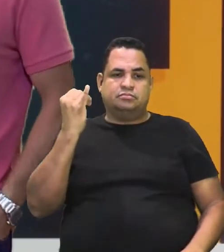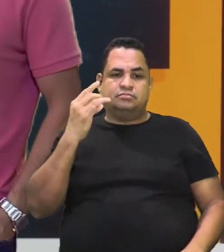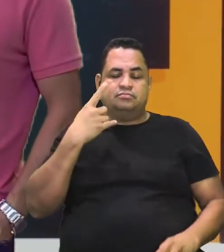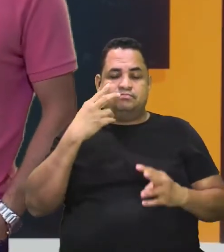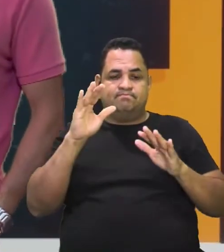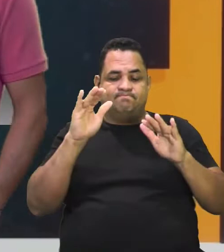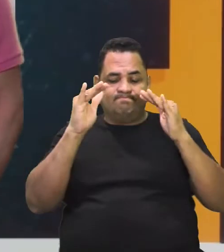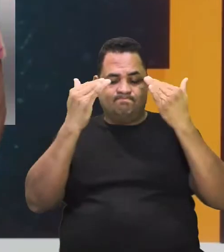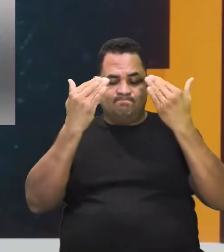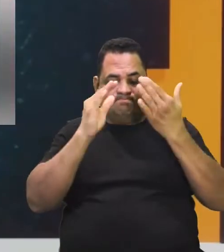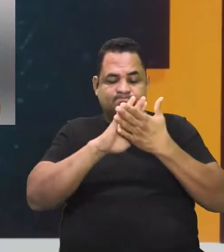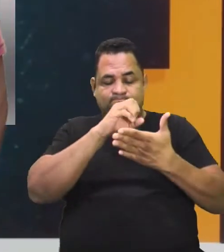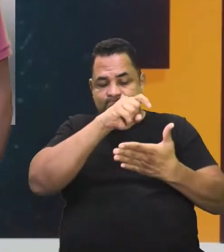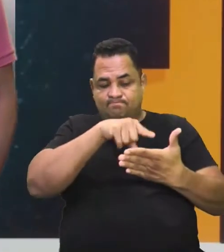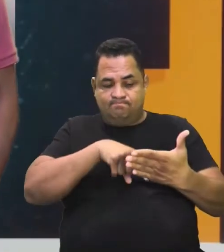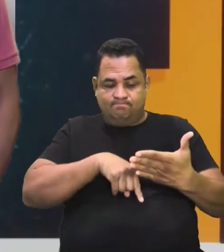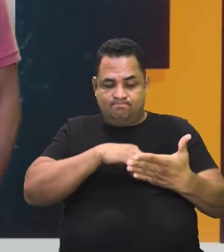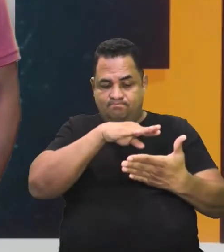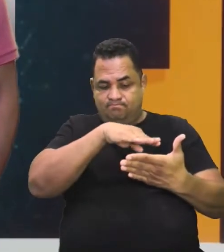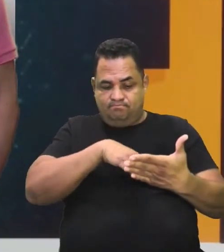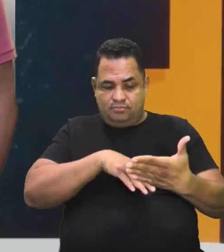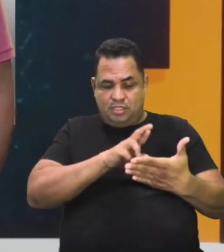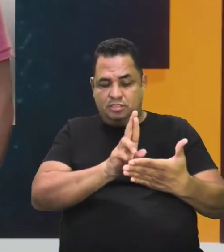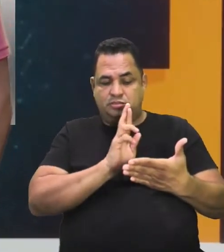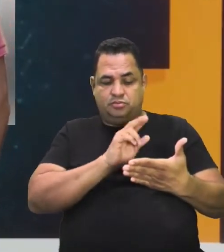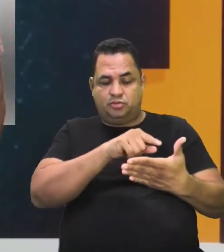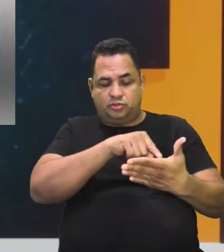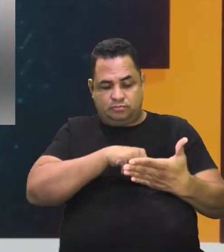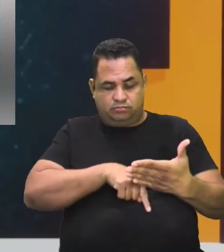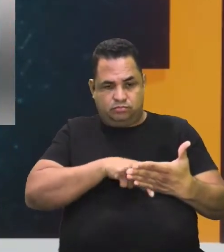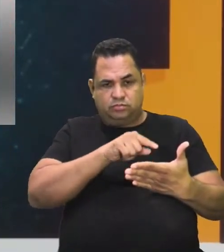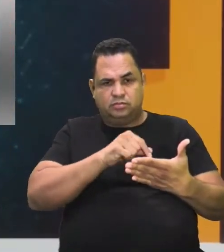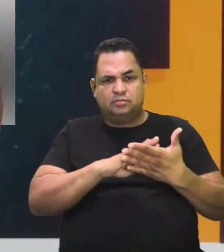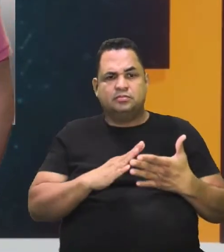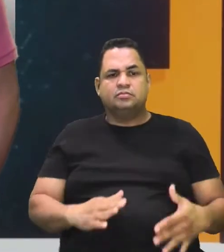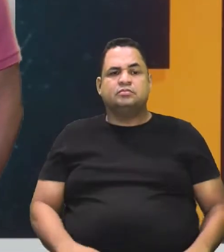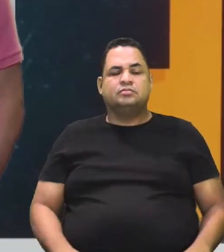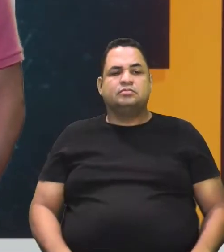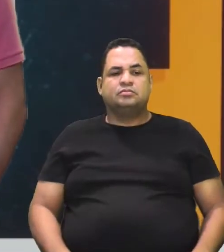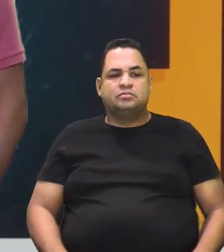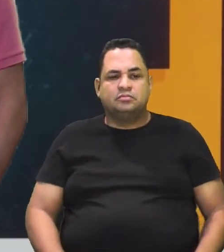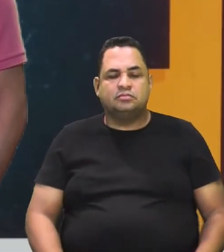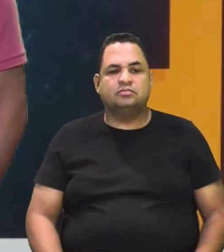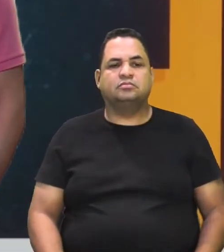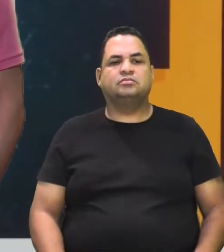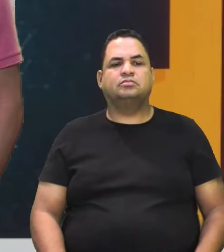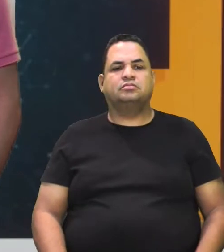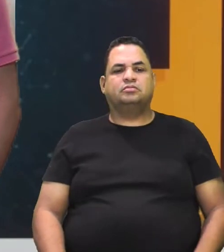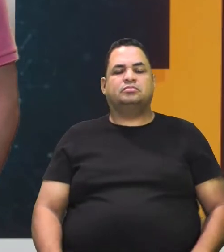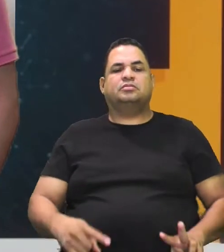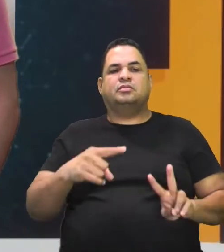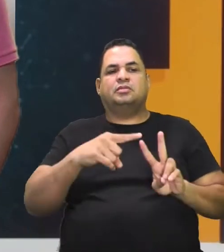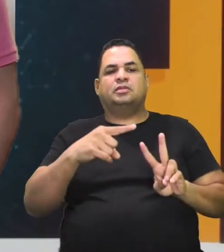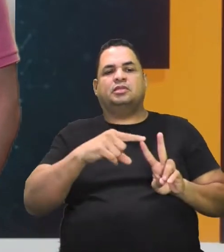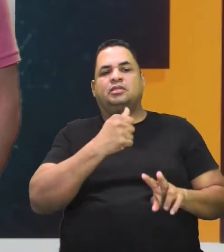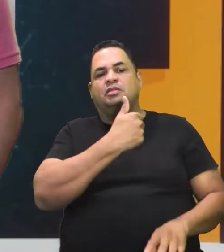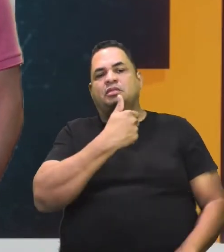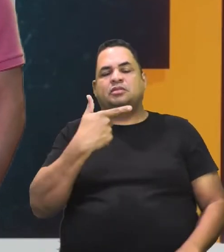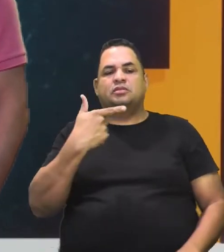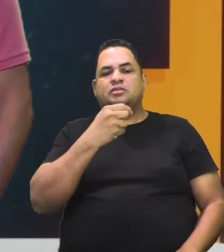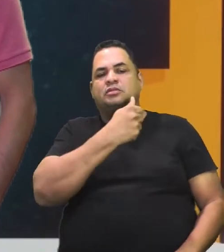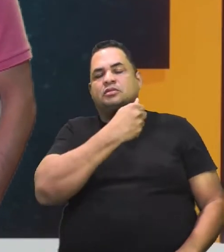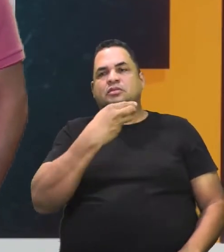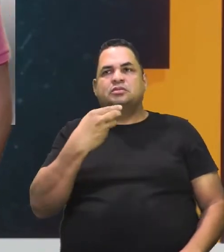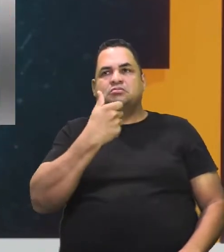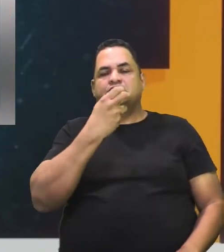né? Fica de olho no gabarito, que o gabarito é o que te direciona. Às vezes o gabarito já está só em raiz. A resposta lá tá raiz de 12, raiz de